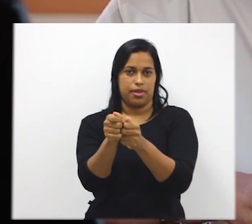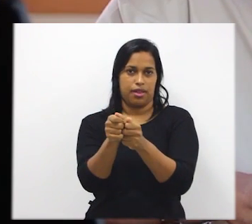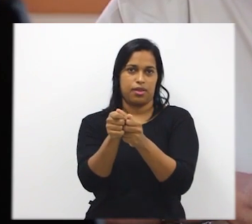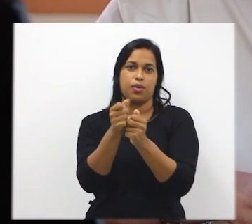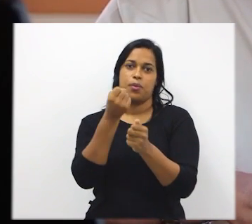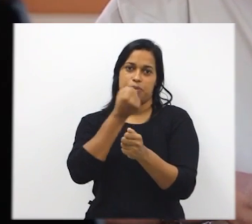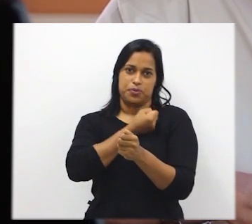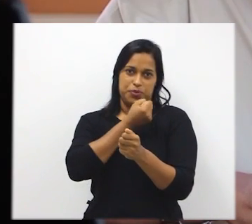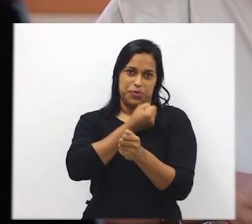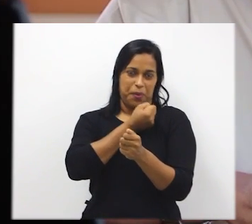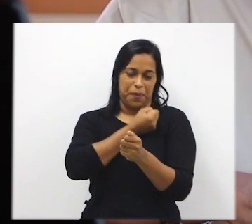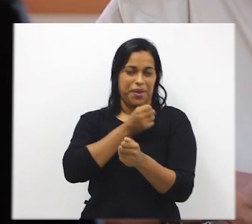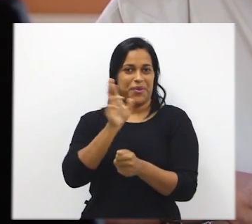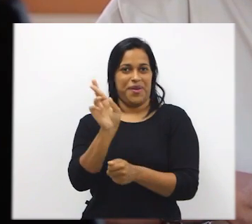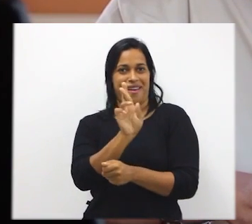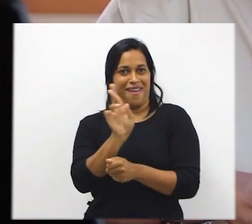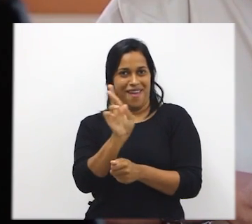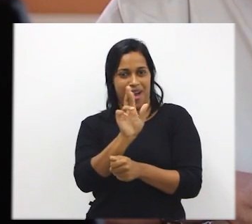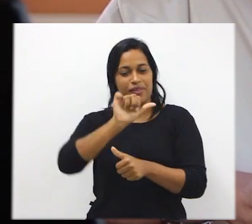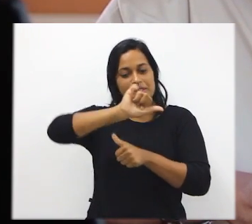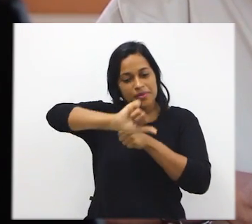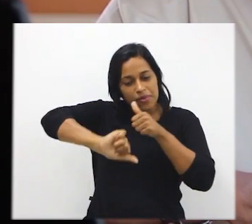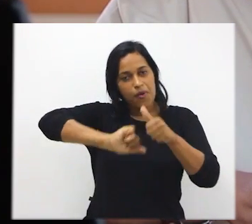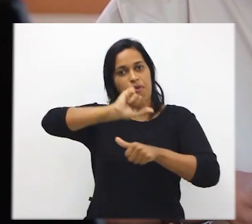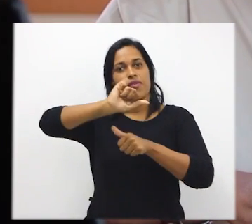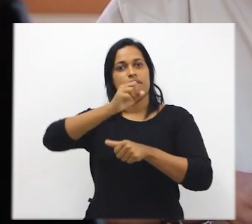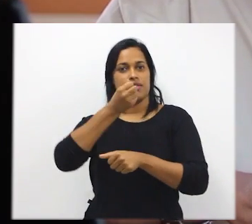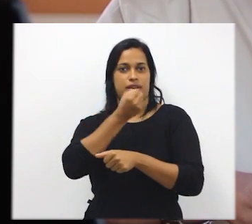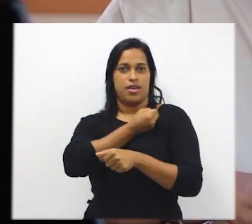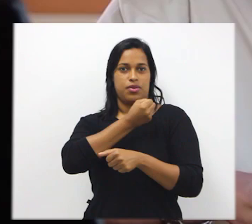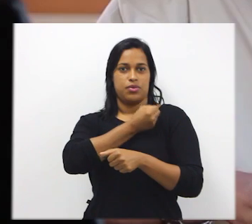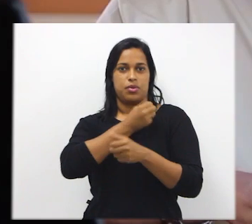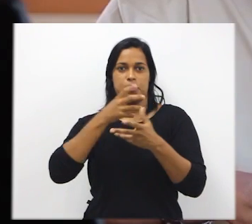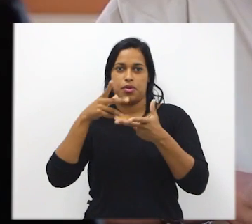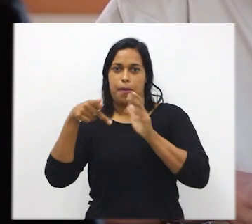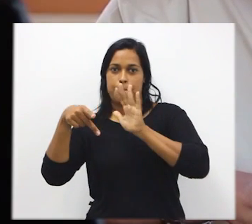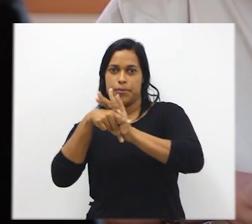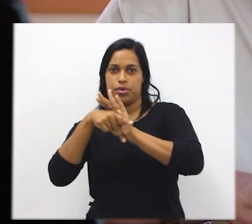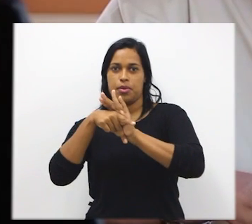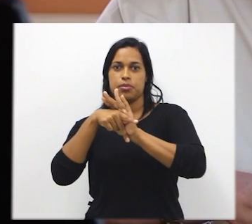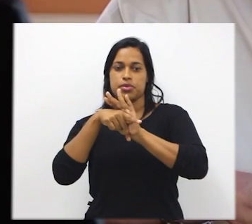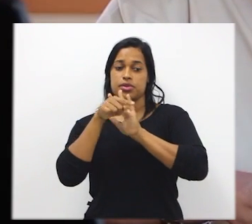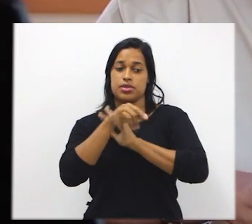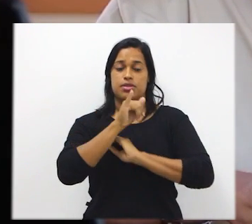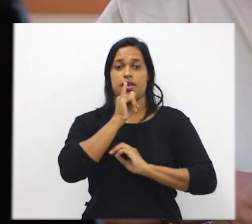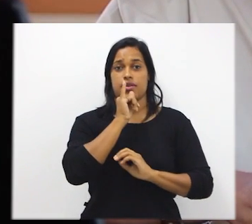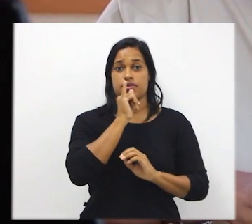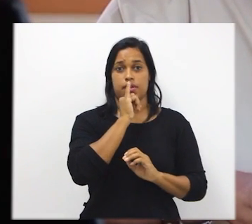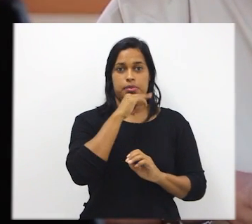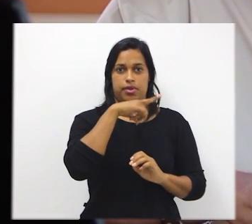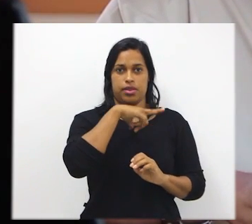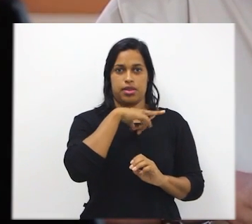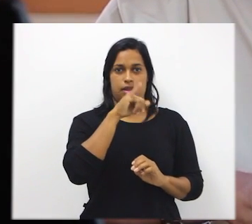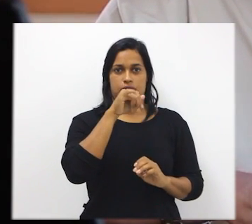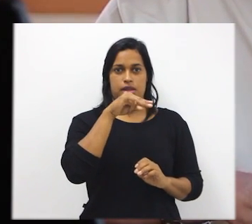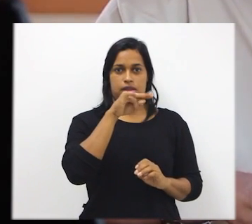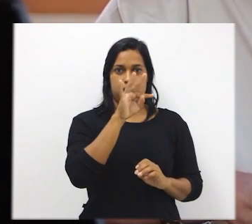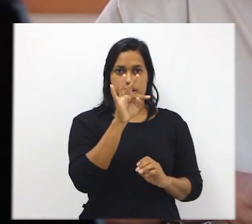um número real e converter em um número inteiro. Nesse exemplo aí, eu tenho